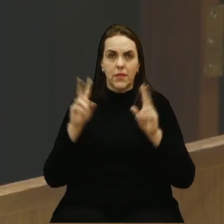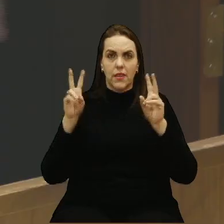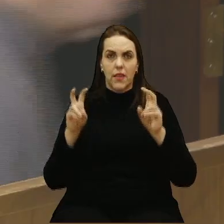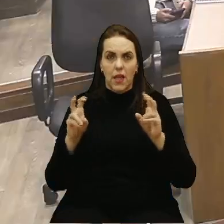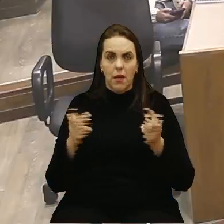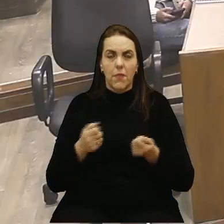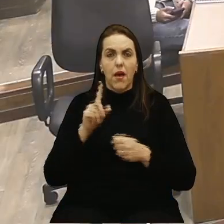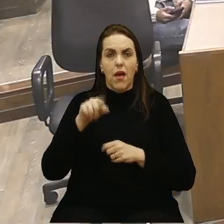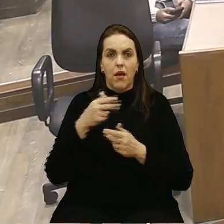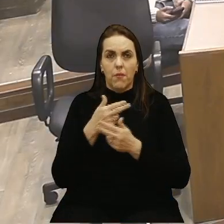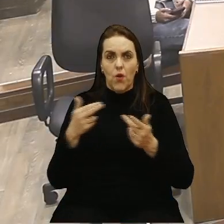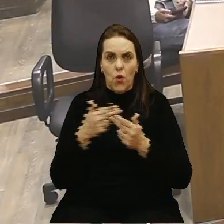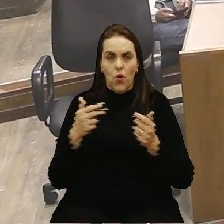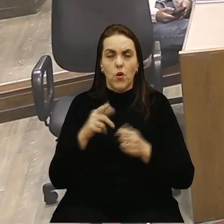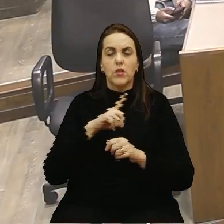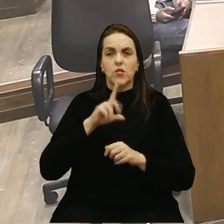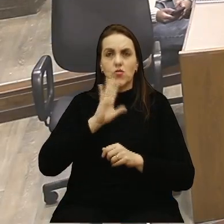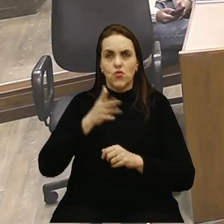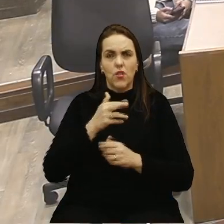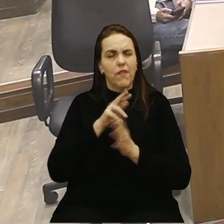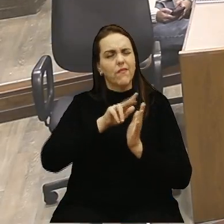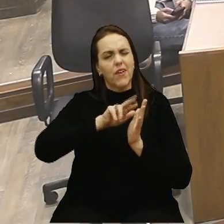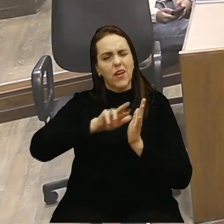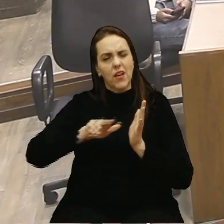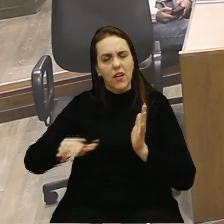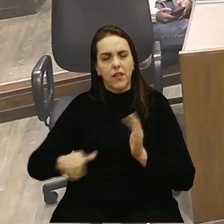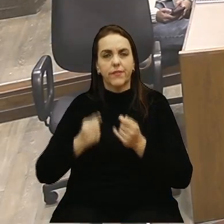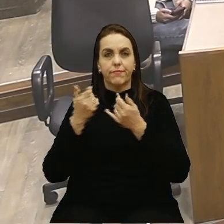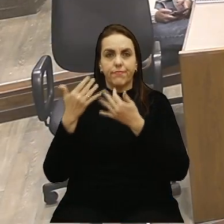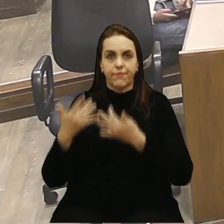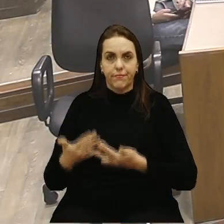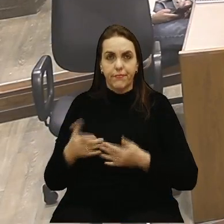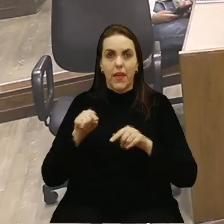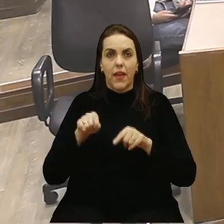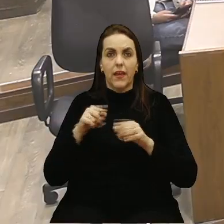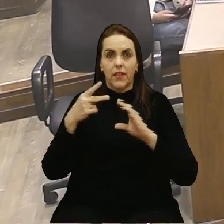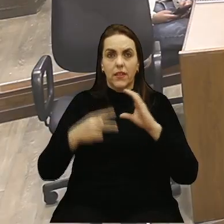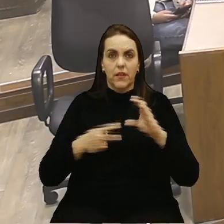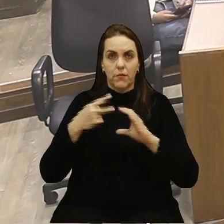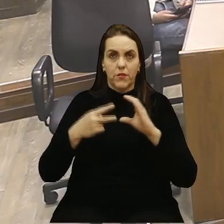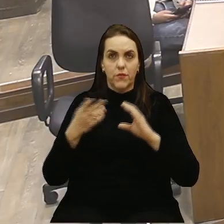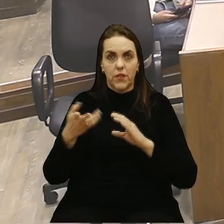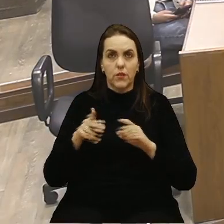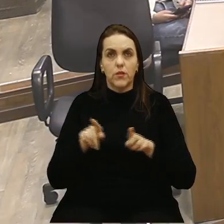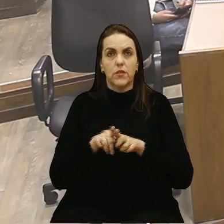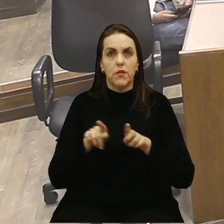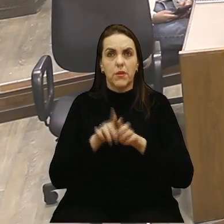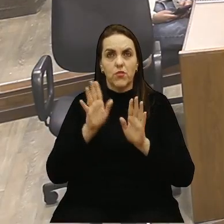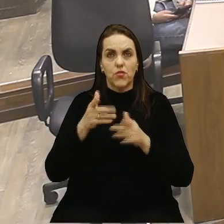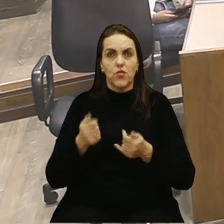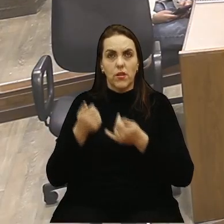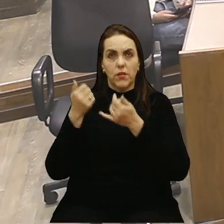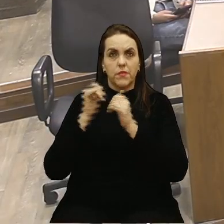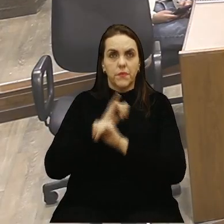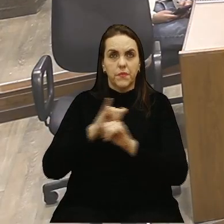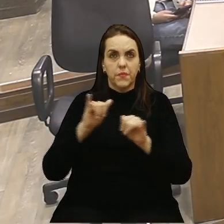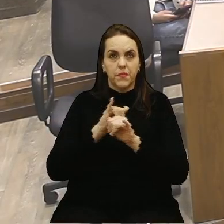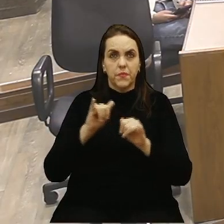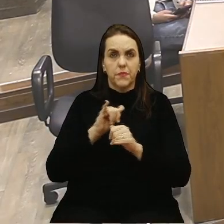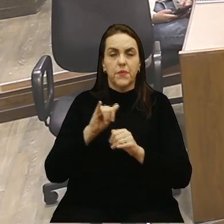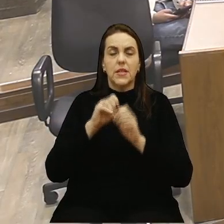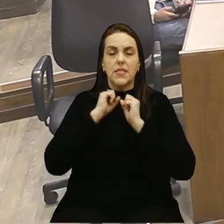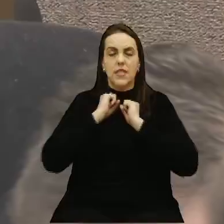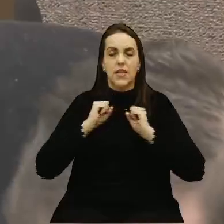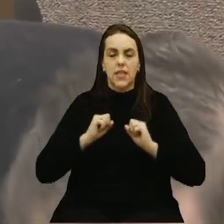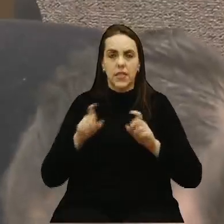é uma coisa que a gente trouxe diversas vezes aqui, né, na Câmara de Vereadores, já levamos para a Secretaria,